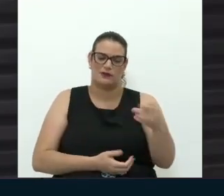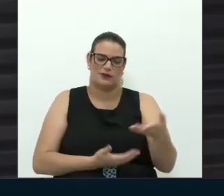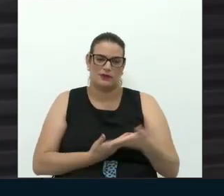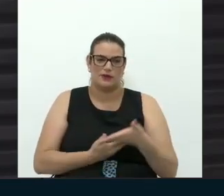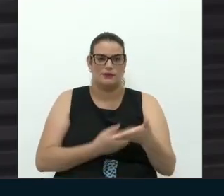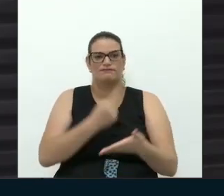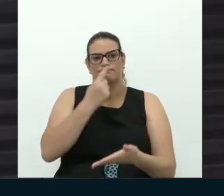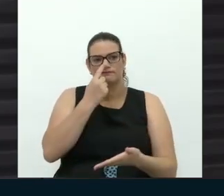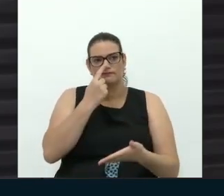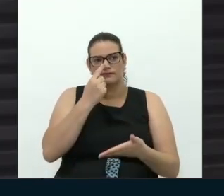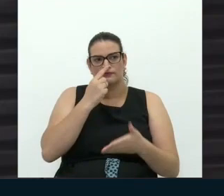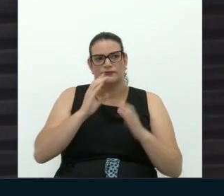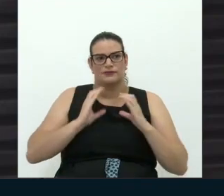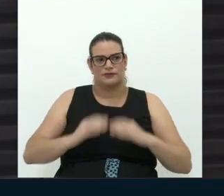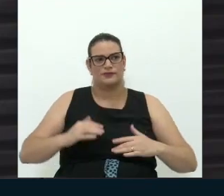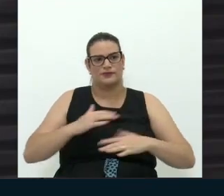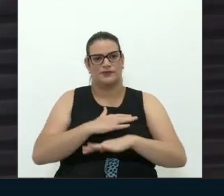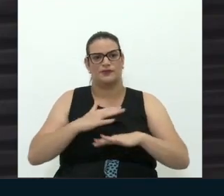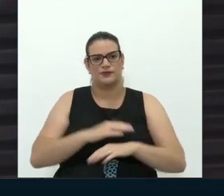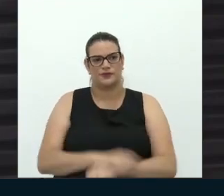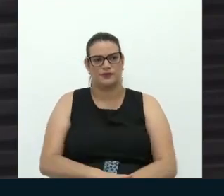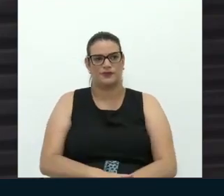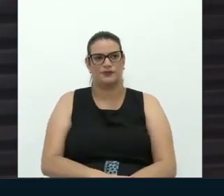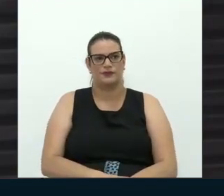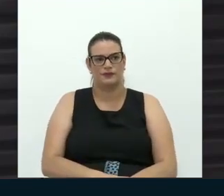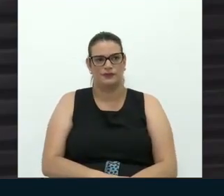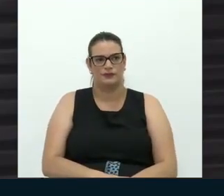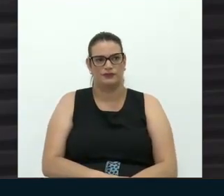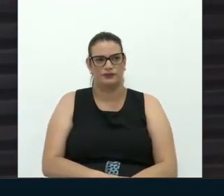cidadão que eu gostaria de falar